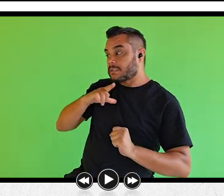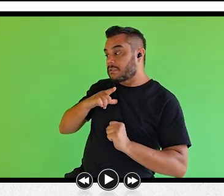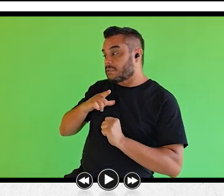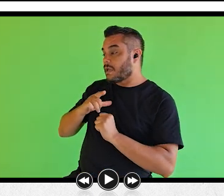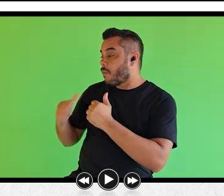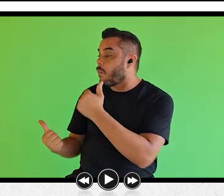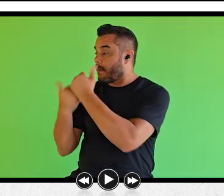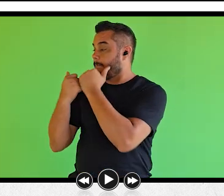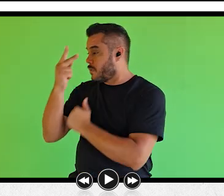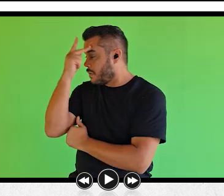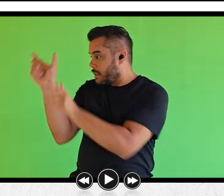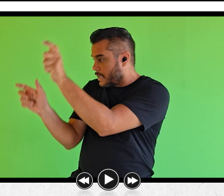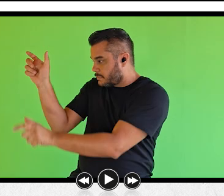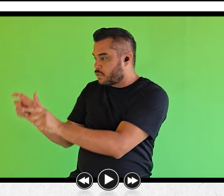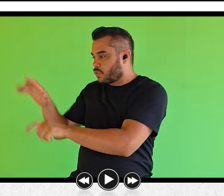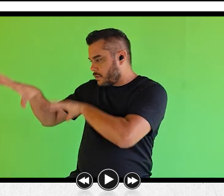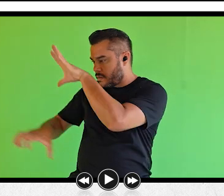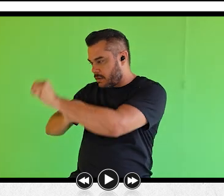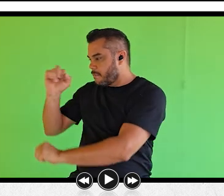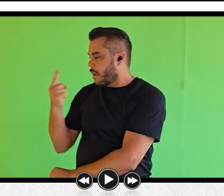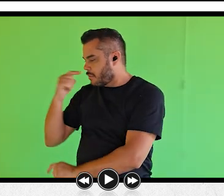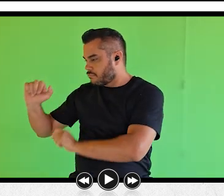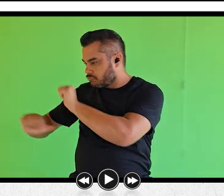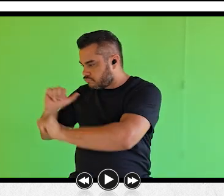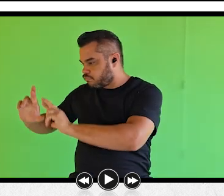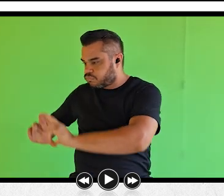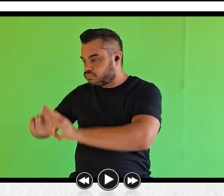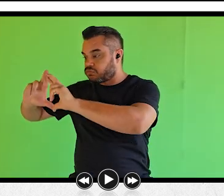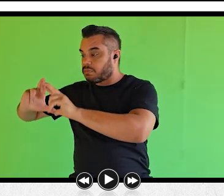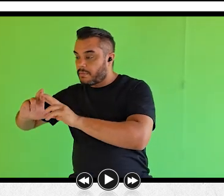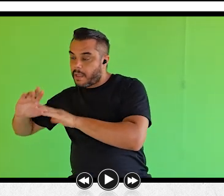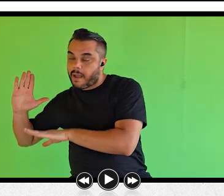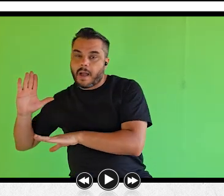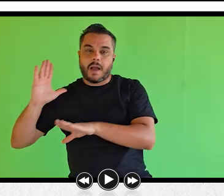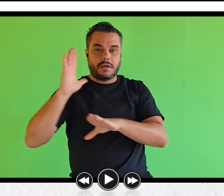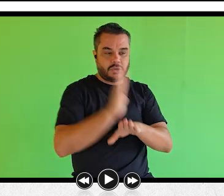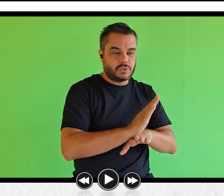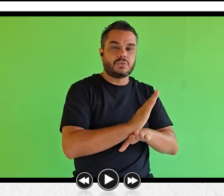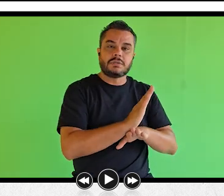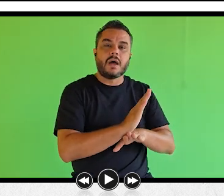na coleta e na triagem desses materiais gerados pelo estabelecimento que é um grande gerador.